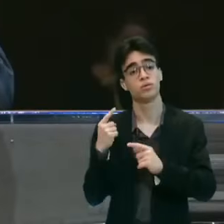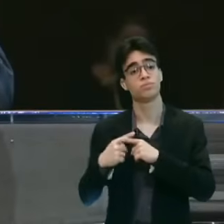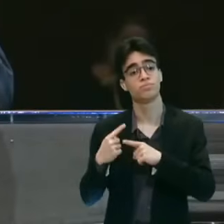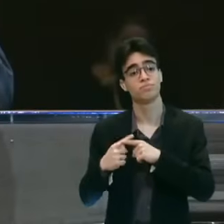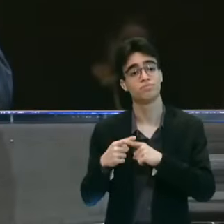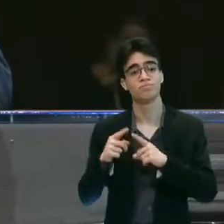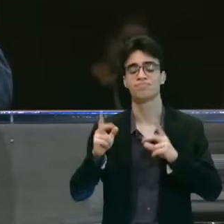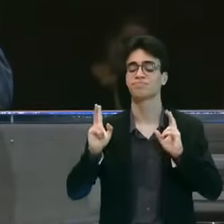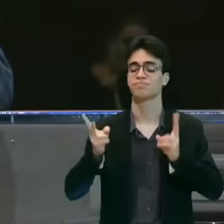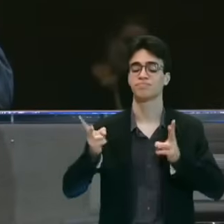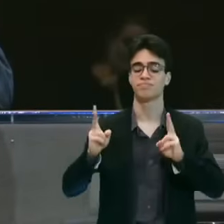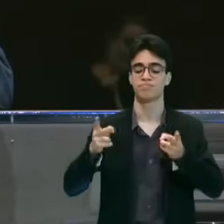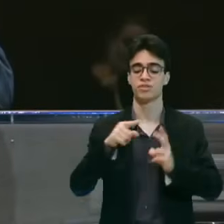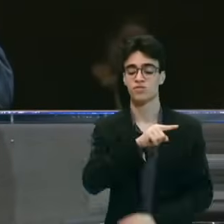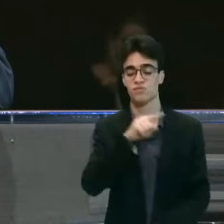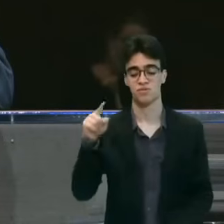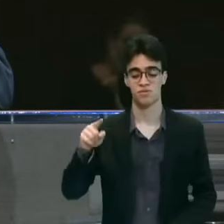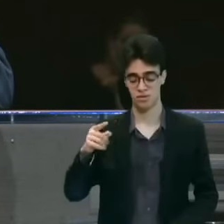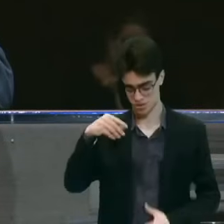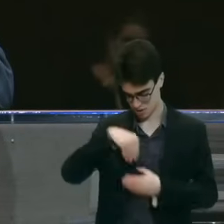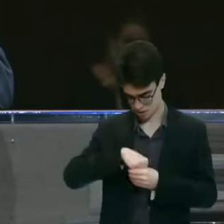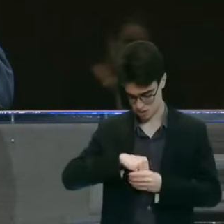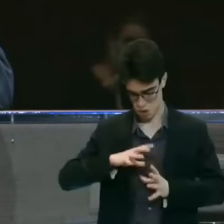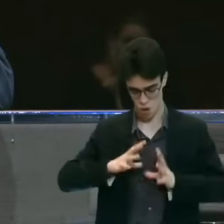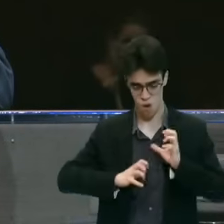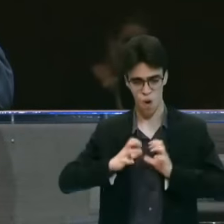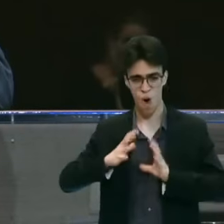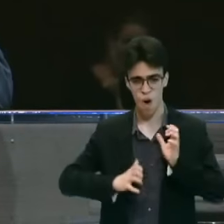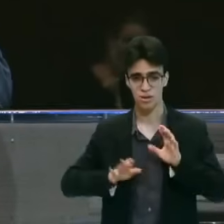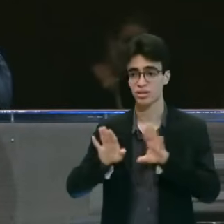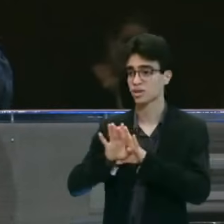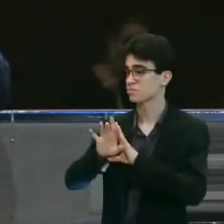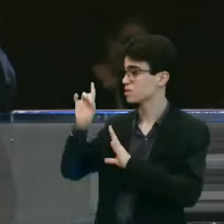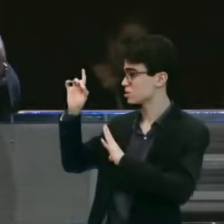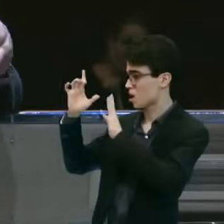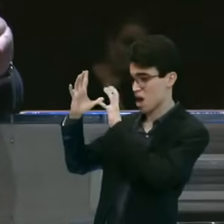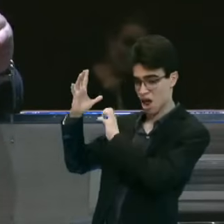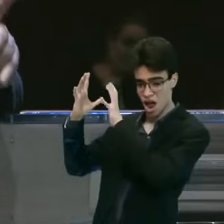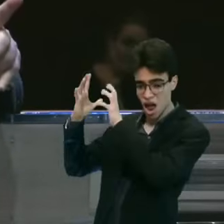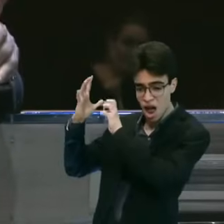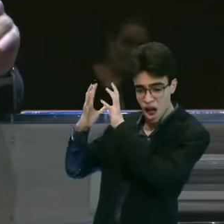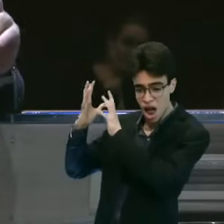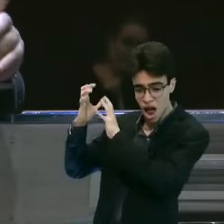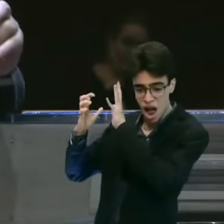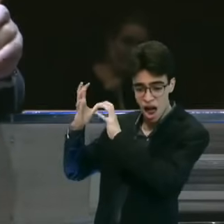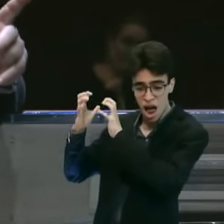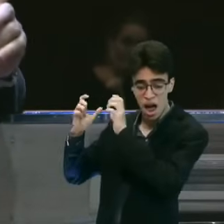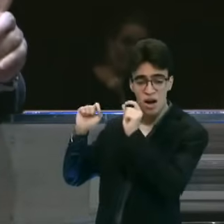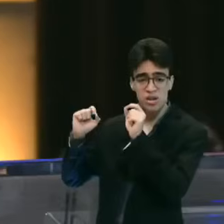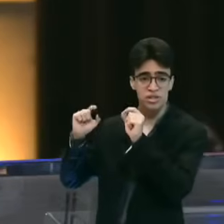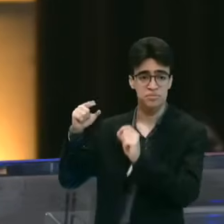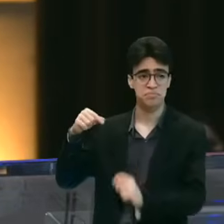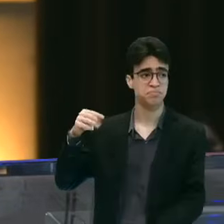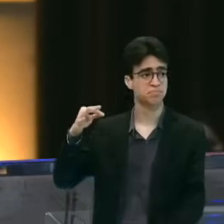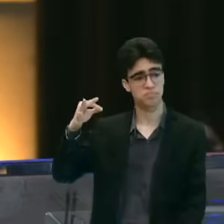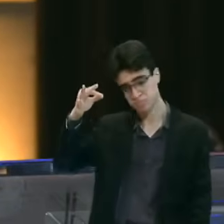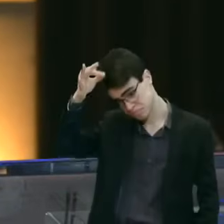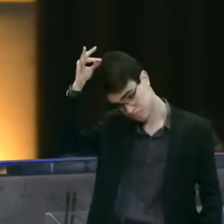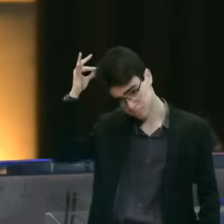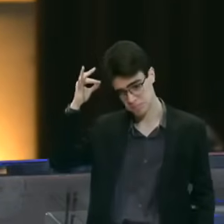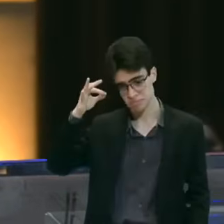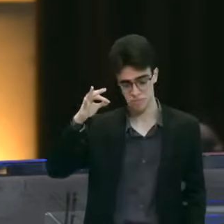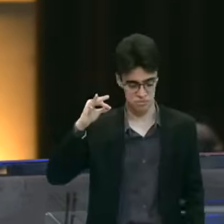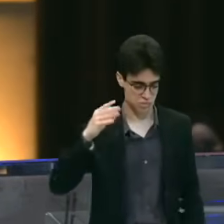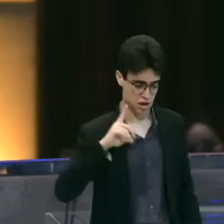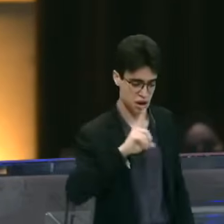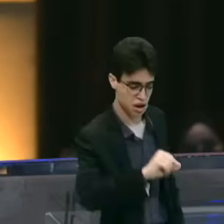toda vez que você está em conflito com você mesmo e com Deus, o Espírito Santo não sai de perto de você para dizer,